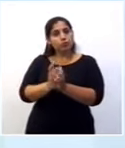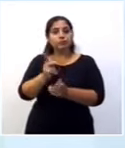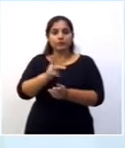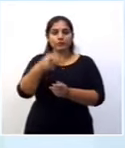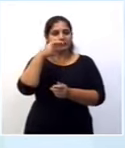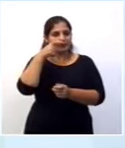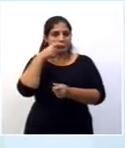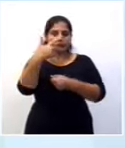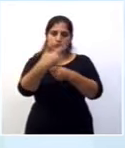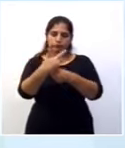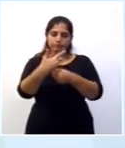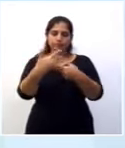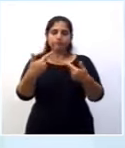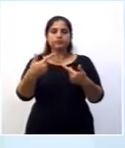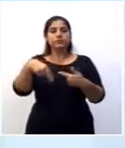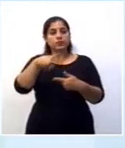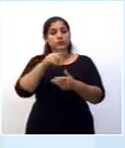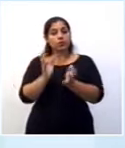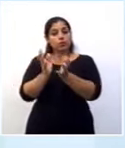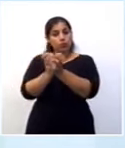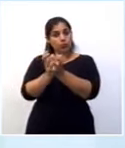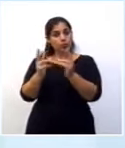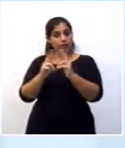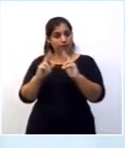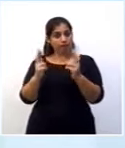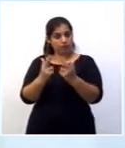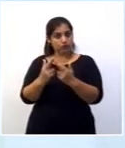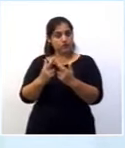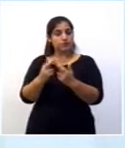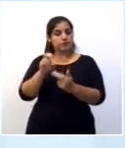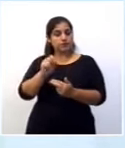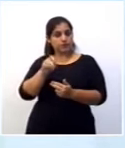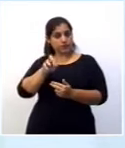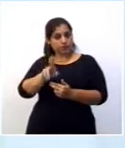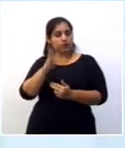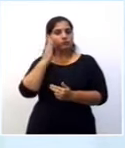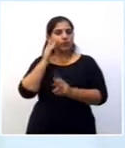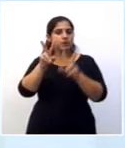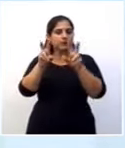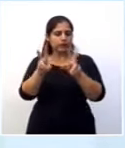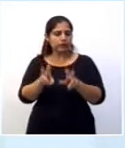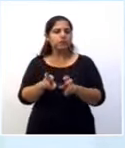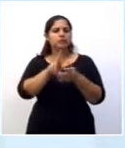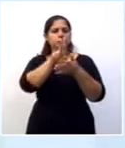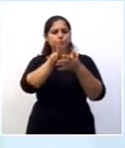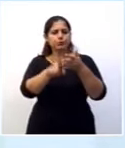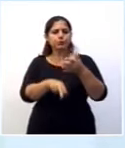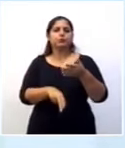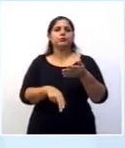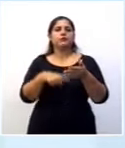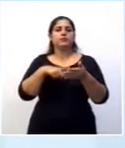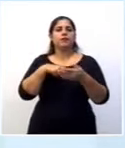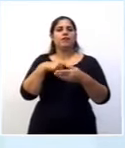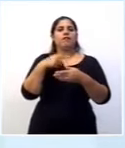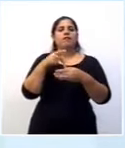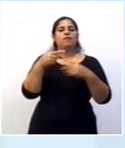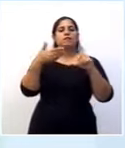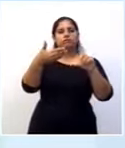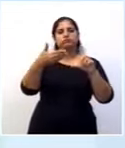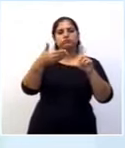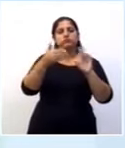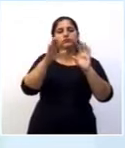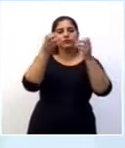aqui entrarem na Rede do Saber, né, e colocarem lá essa temática, vão aparecer várias videoconferências que a